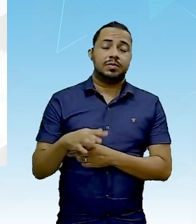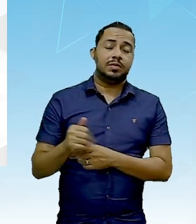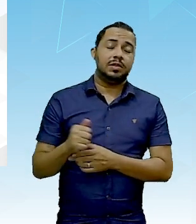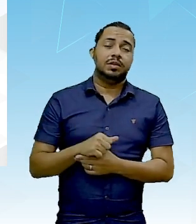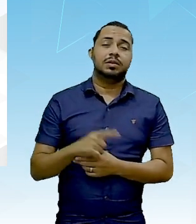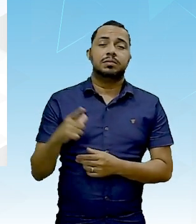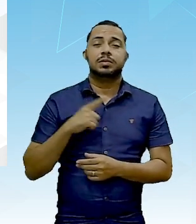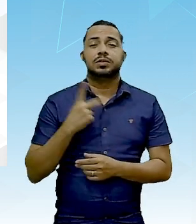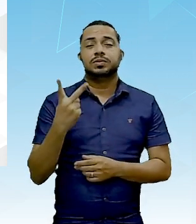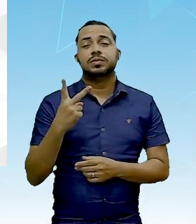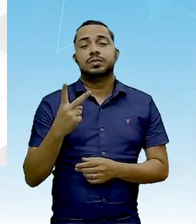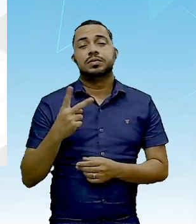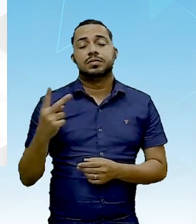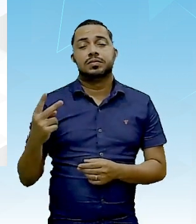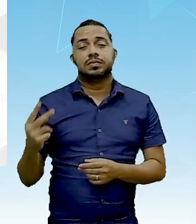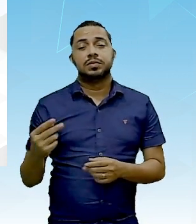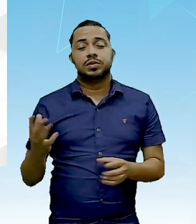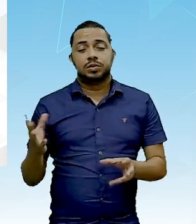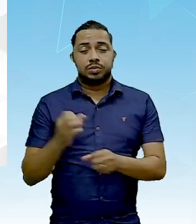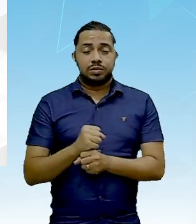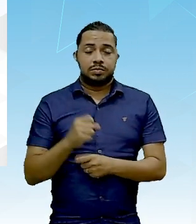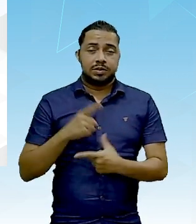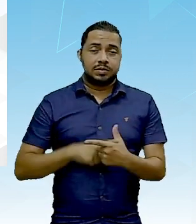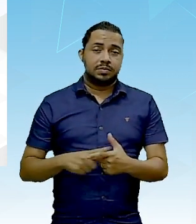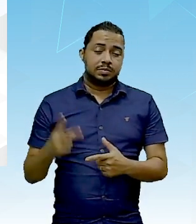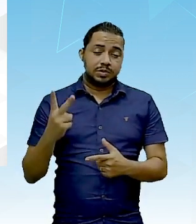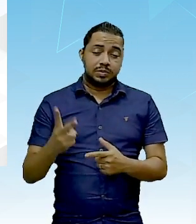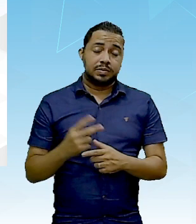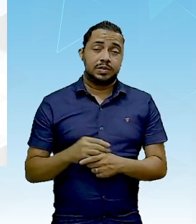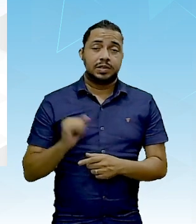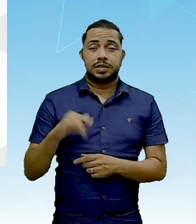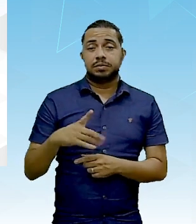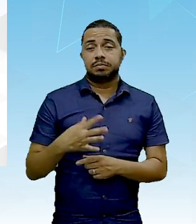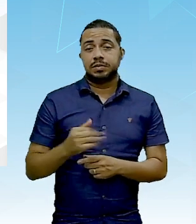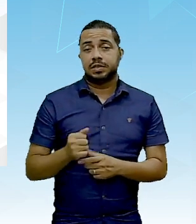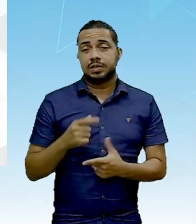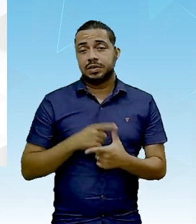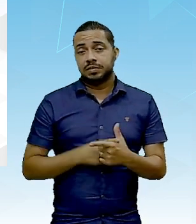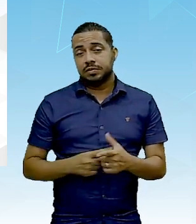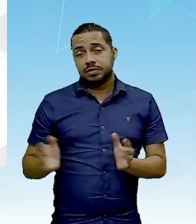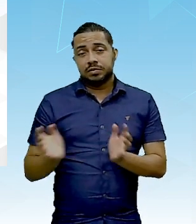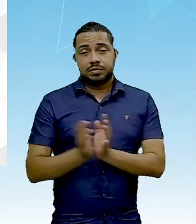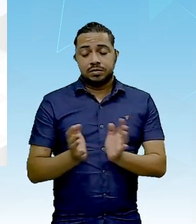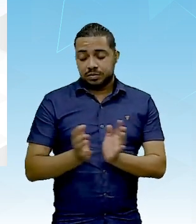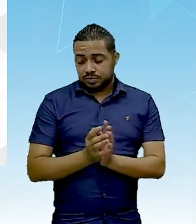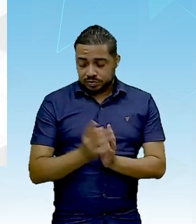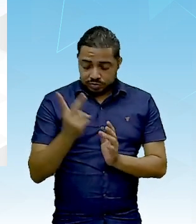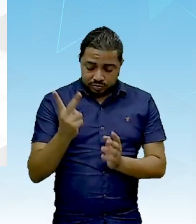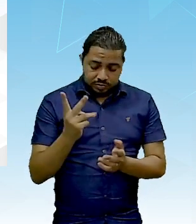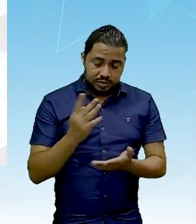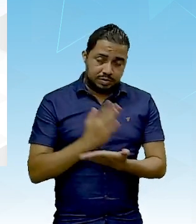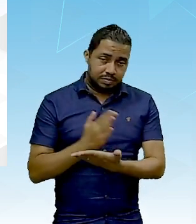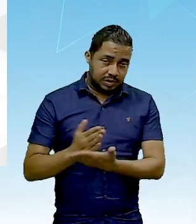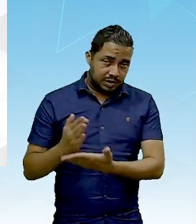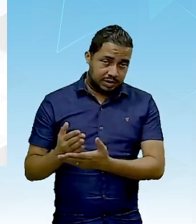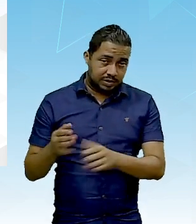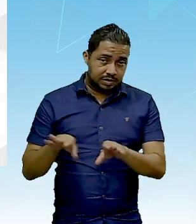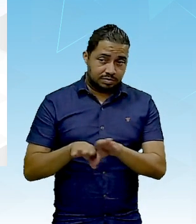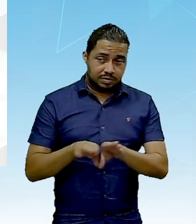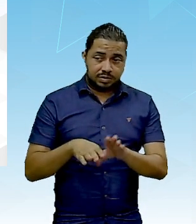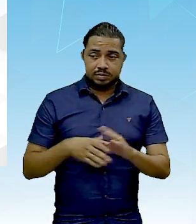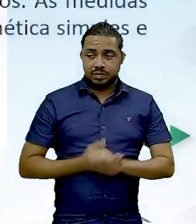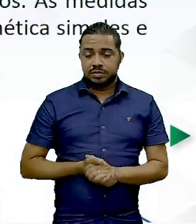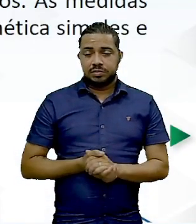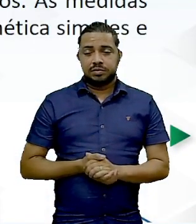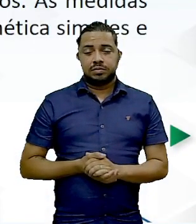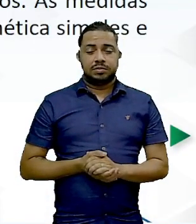pego os 2 valores, somo e divido por 2. Mediana ímpar é aquele que divide o grupo em 2 partes iguais. Tranquilo?